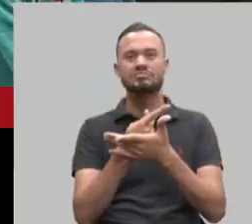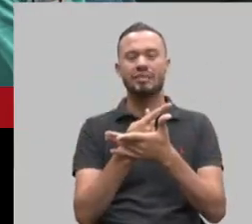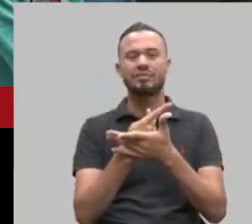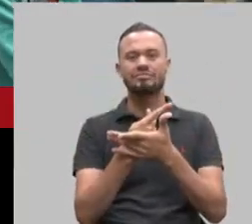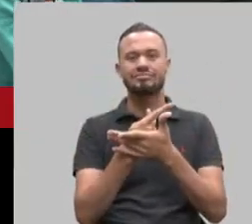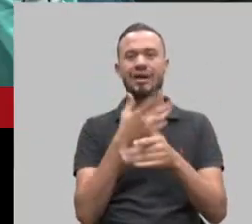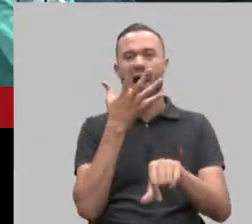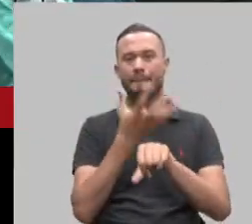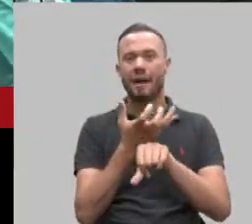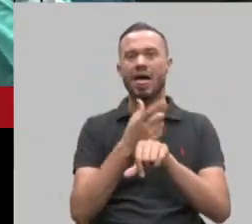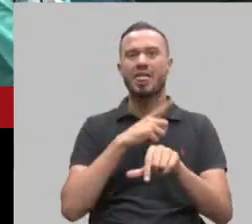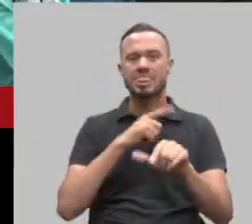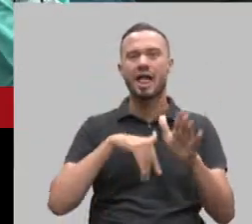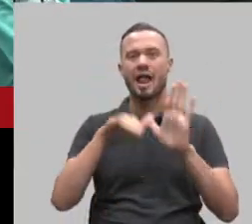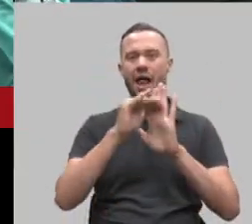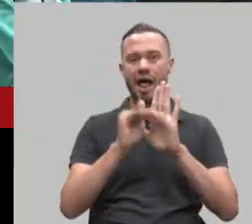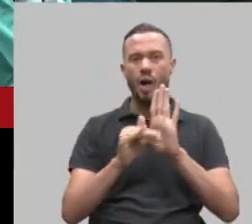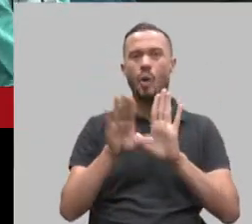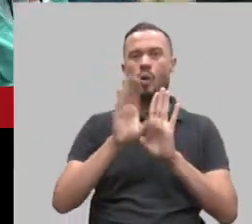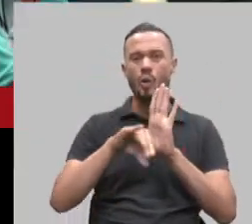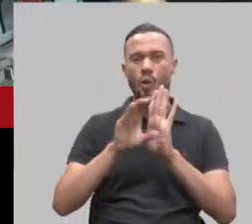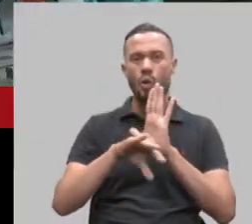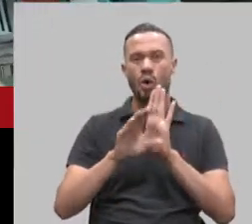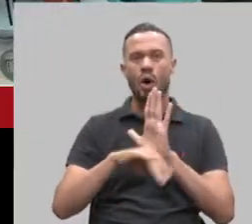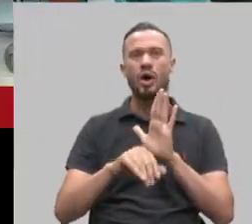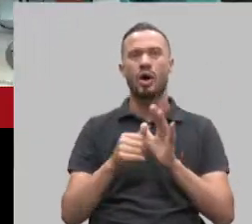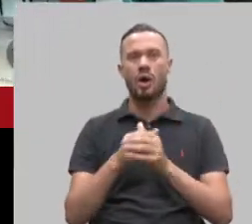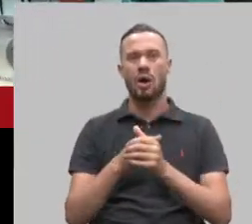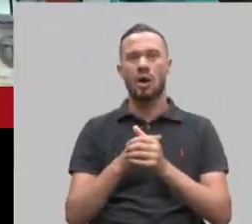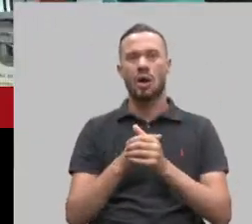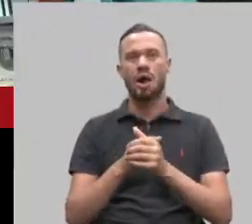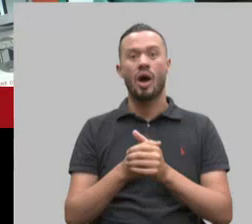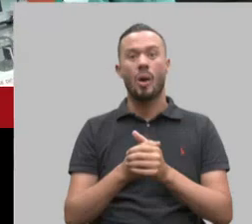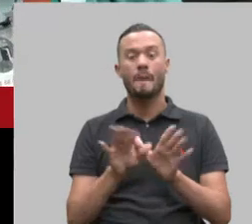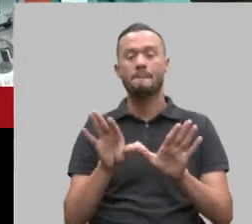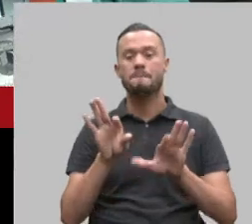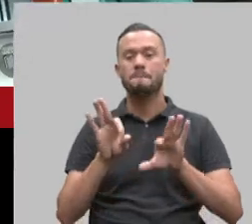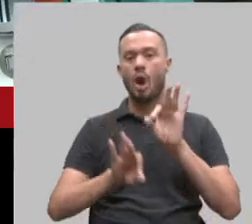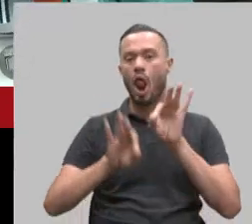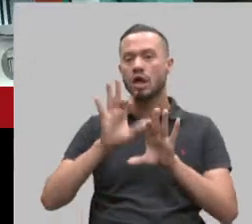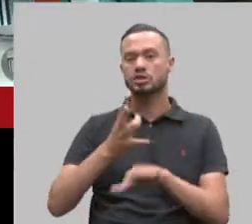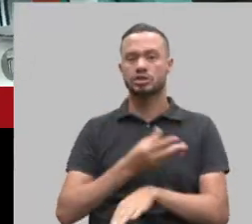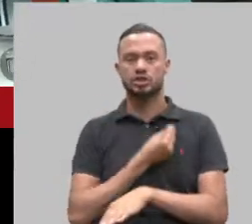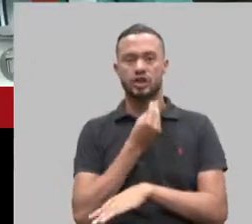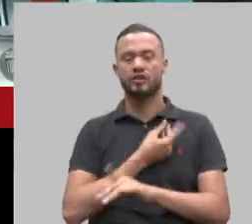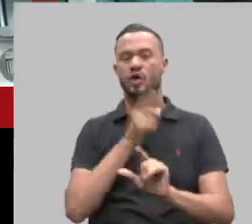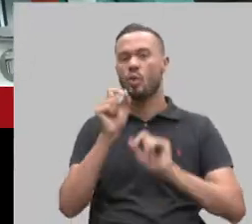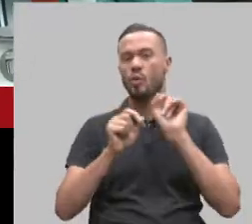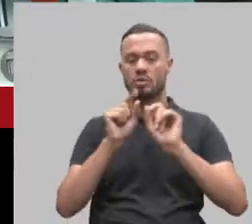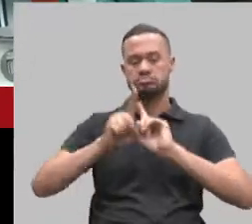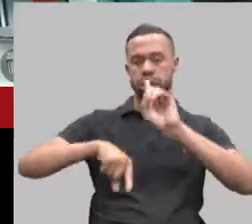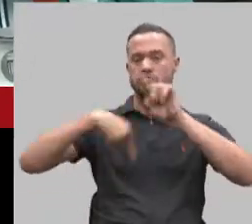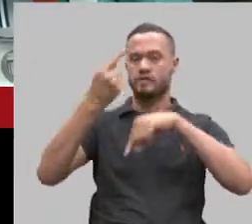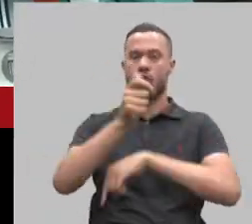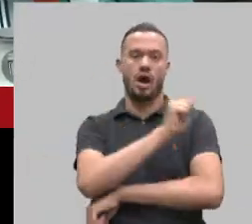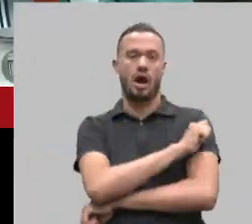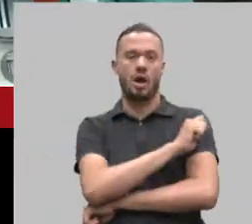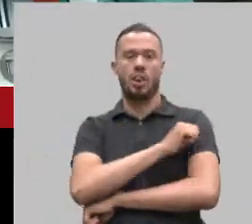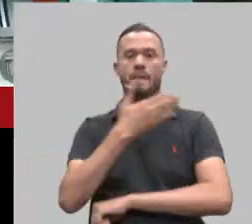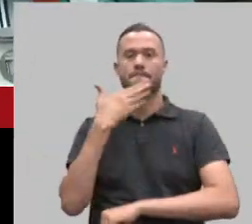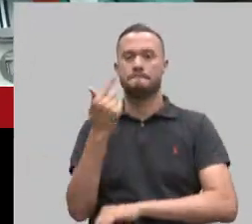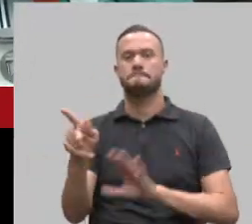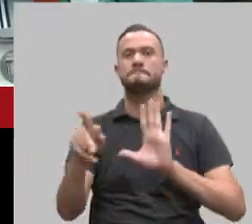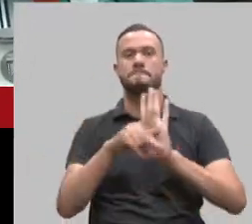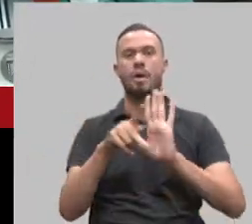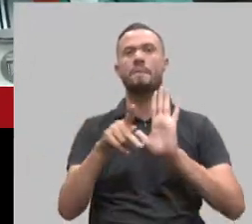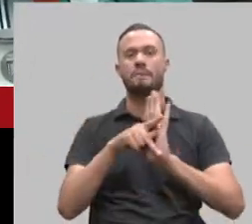curricular que é o projeto de vida cabe o projeto de vida a competência de desenvolver o aluno pessoalmente o desenvolvimento